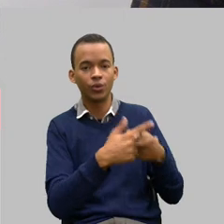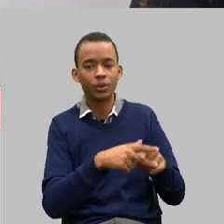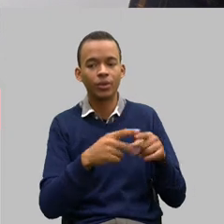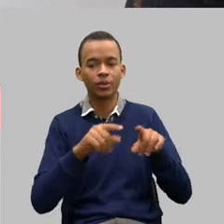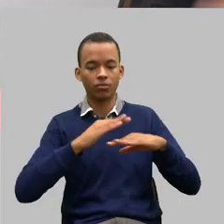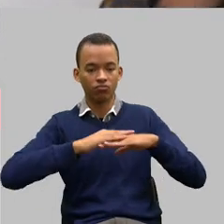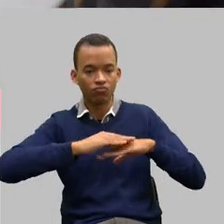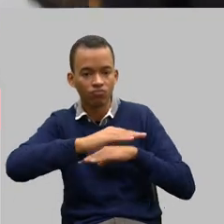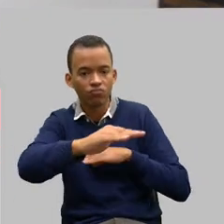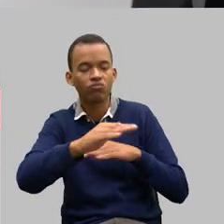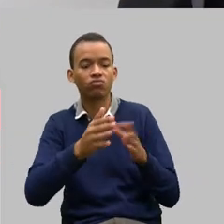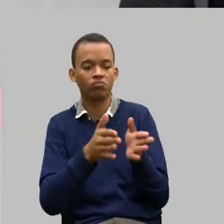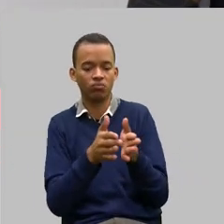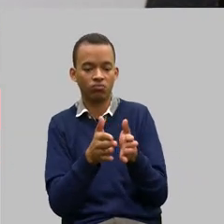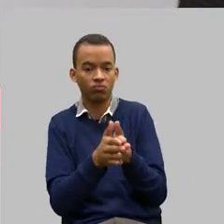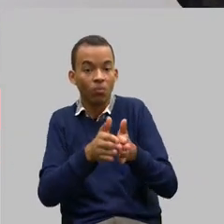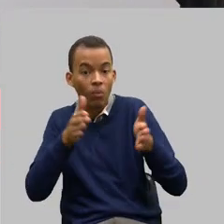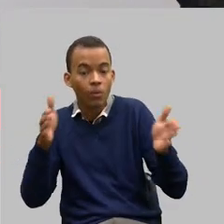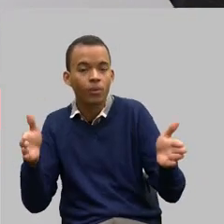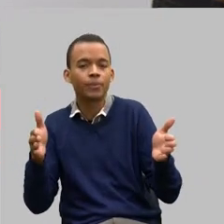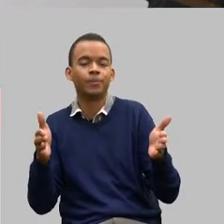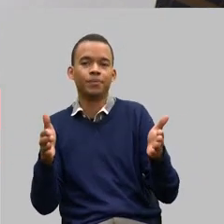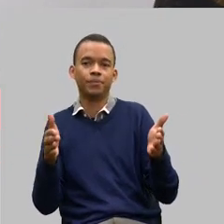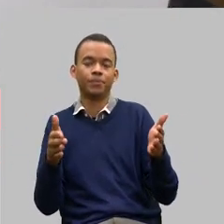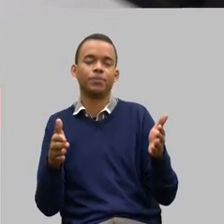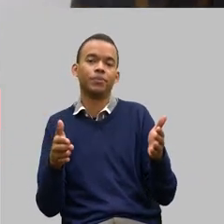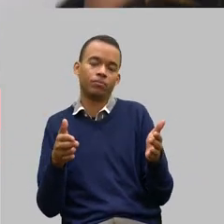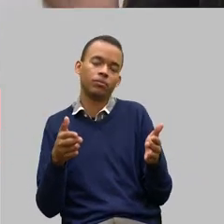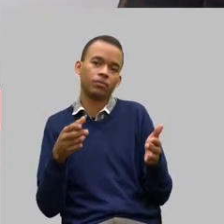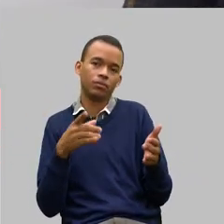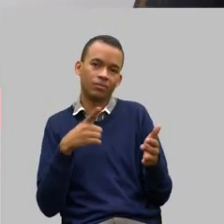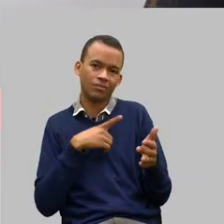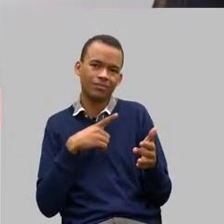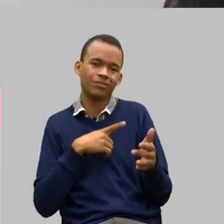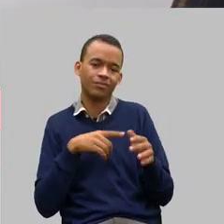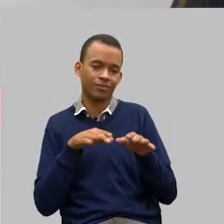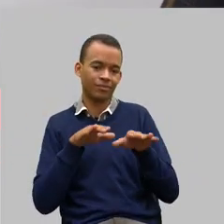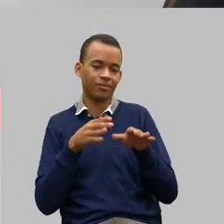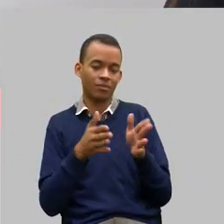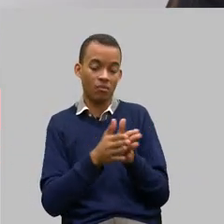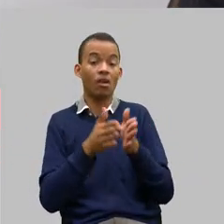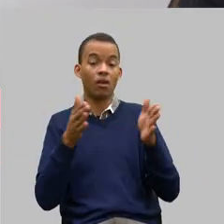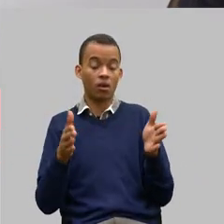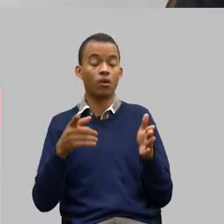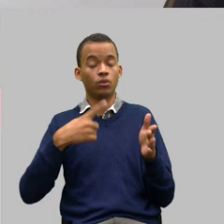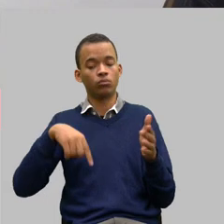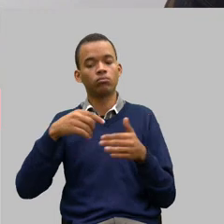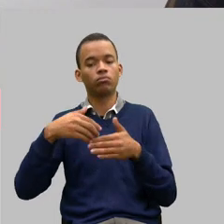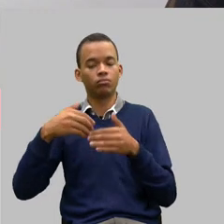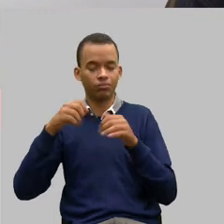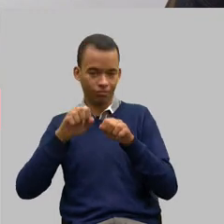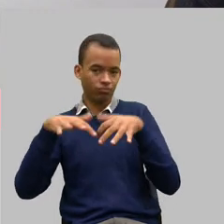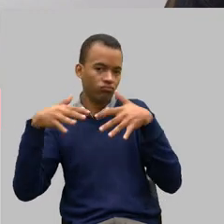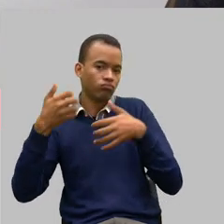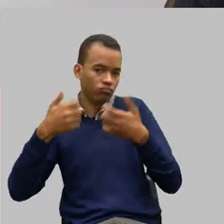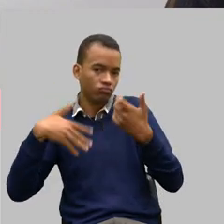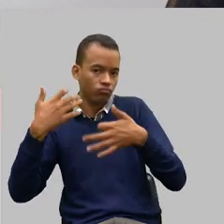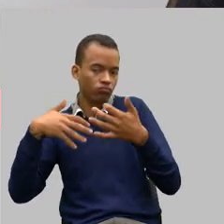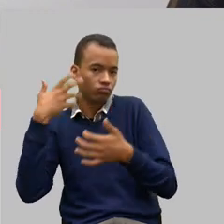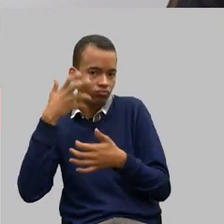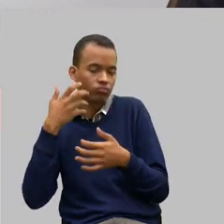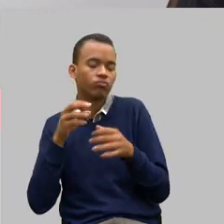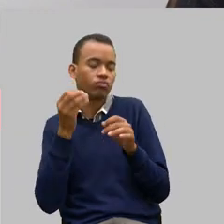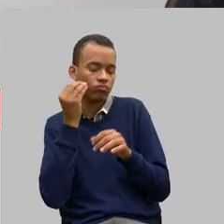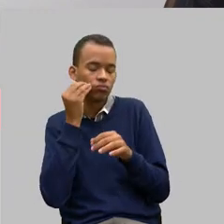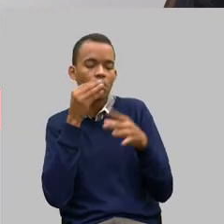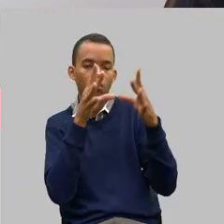ampliação de capacidade e e e o e a gente vai né assim ao longo aqui da da audiência hoje poder eh detalhar